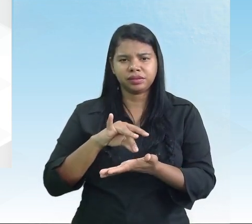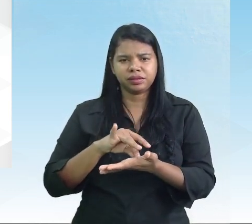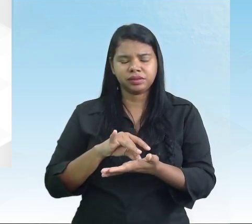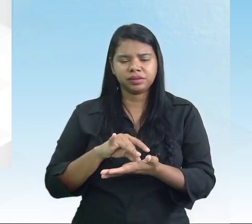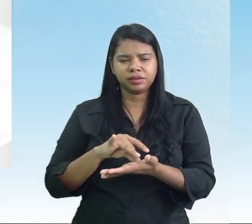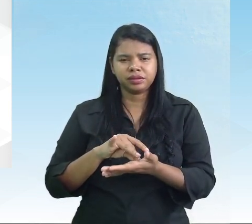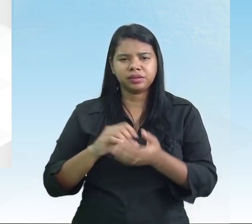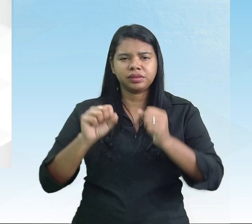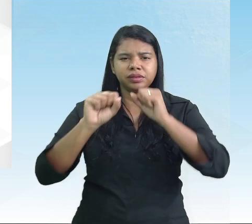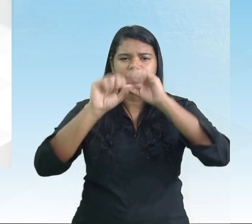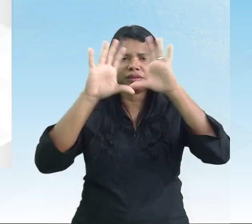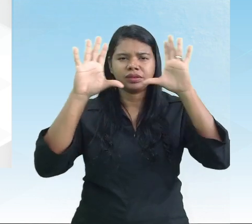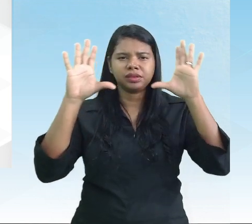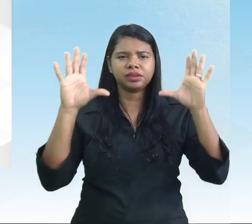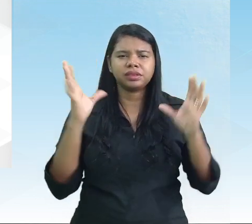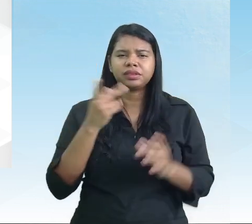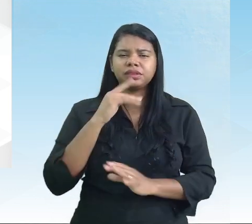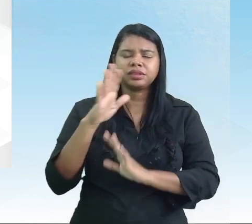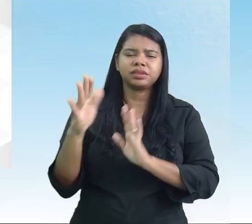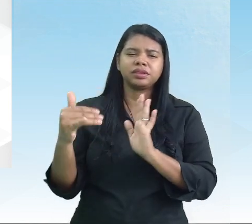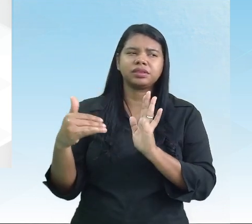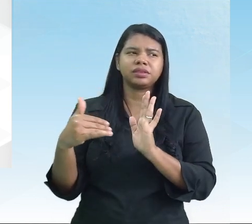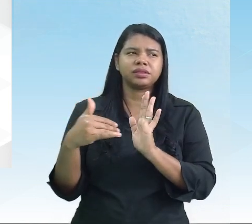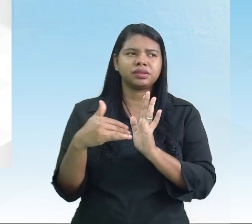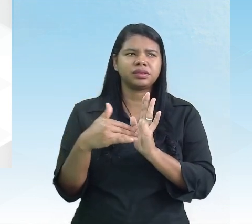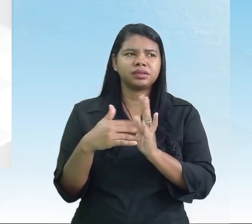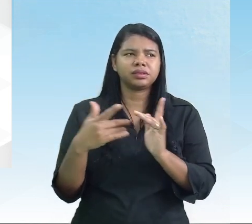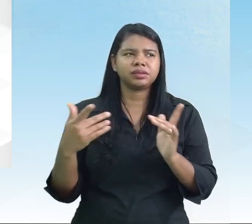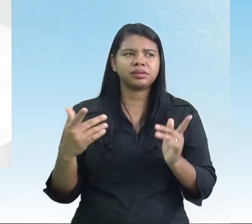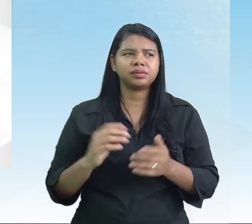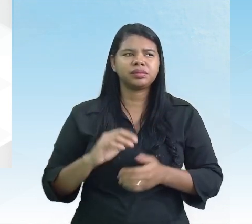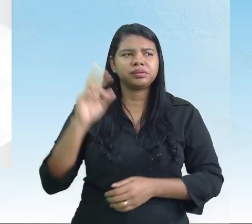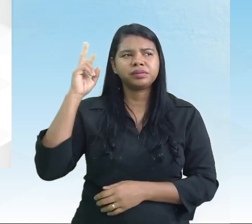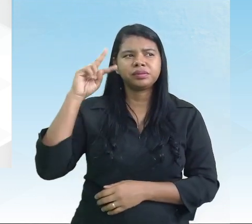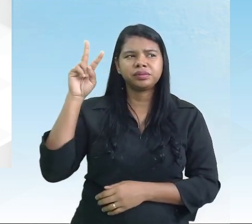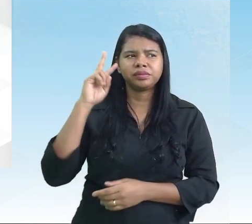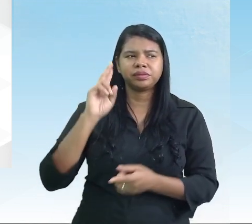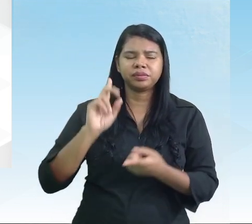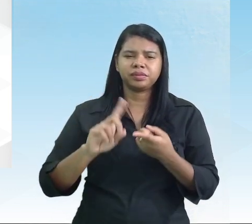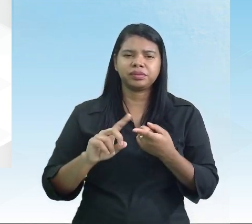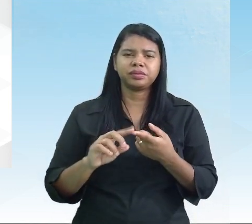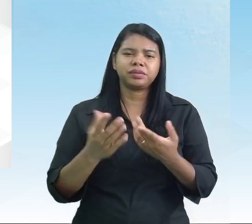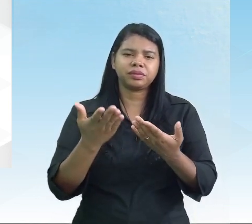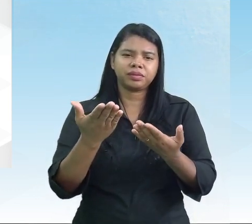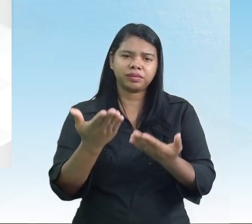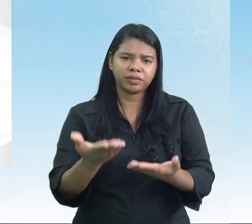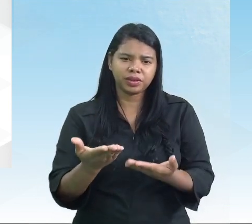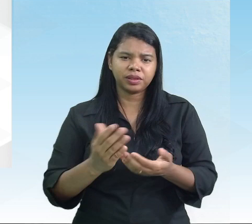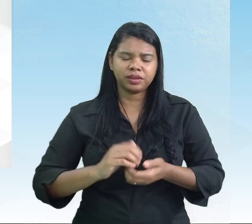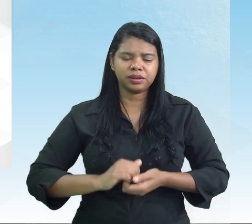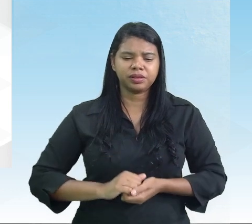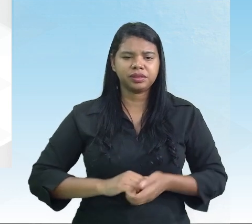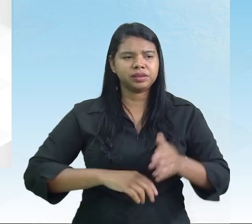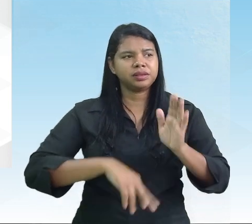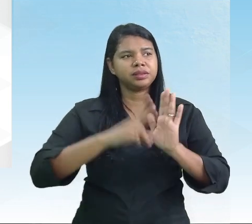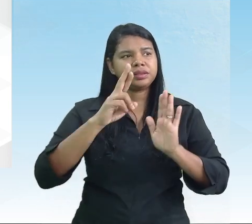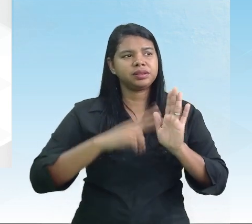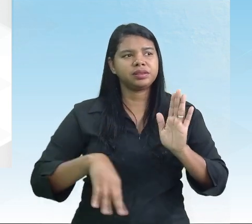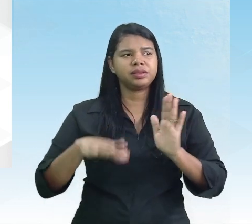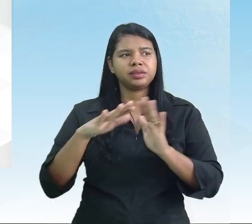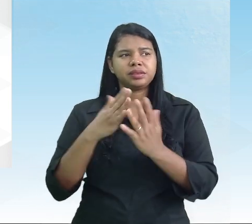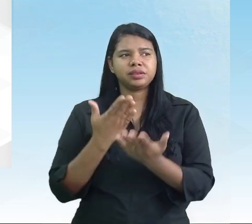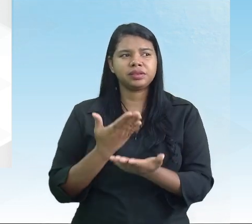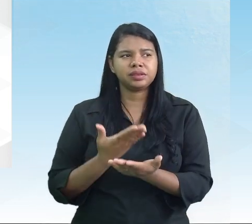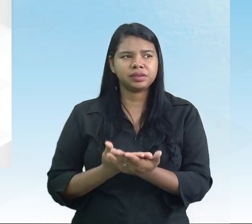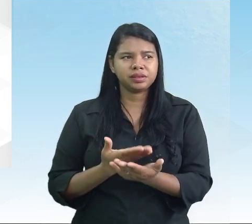Ideias claras, falar tudo em poucas linhas. Lembrar que se você for, no caso, uma redação escolar, vocês terão